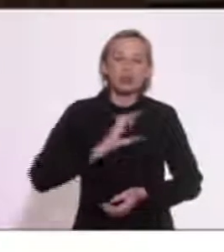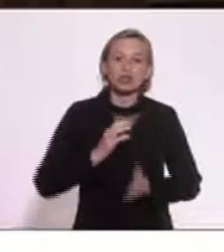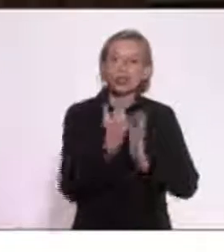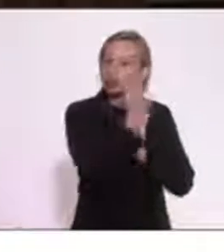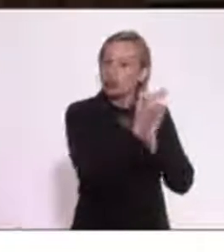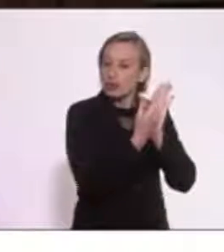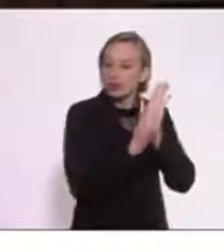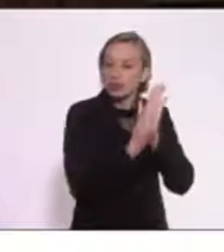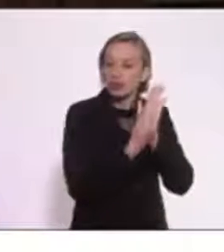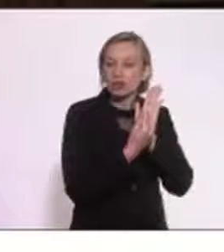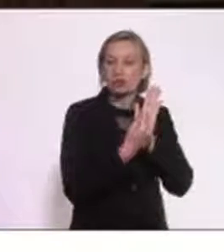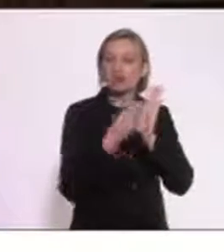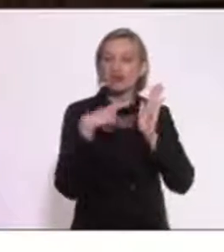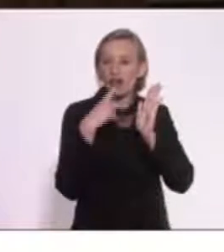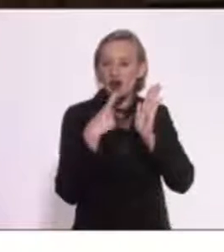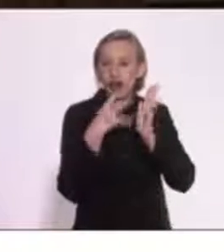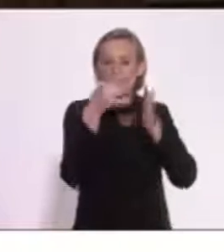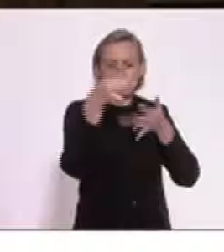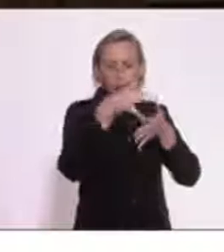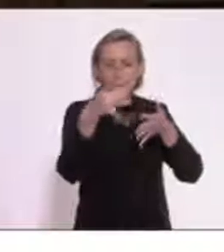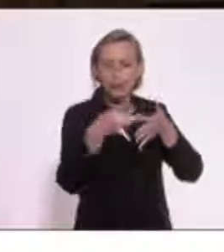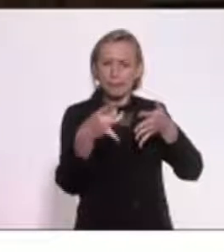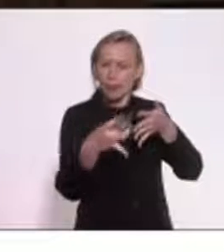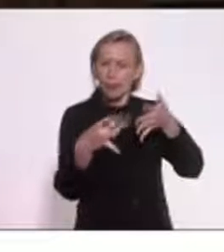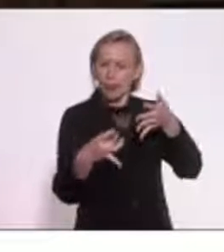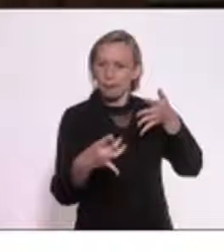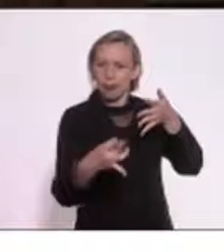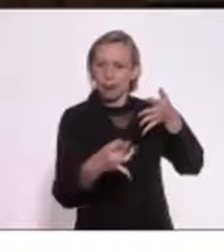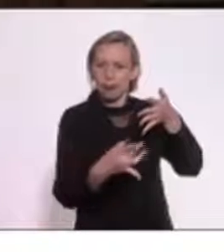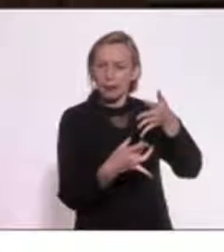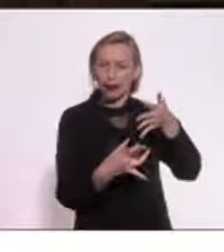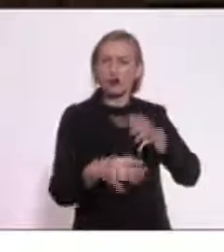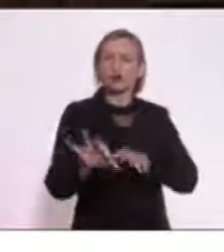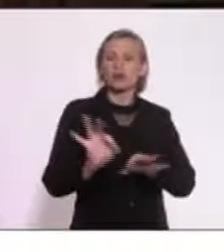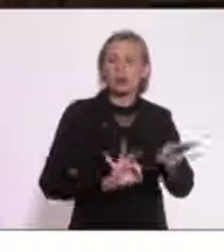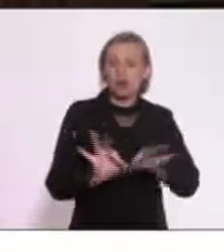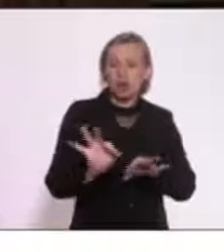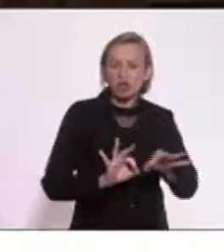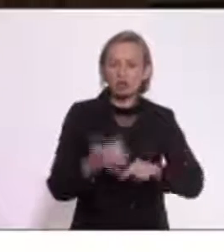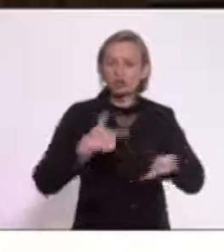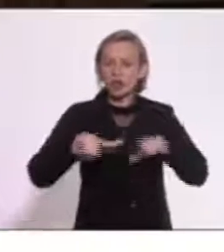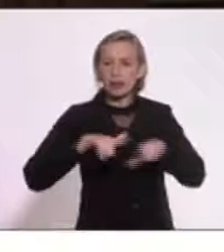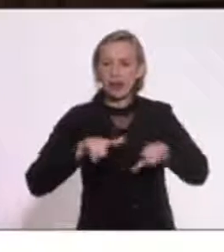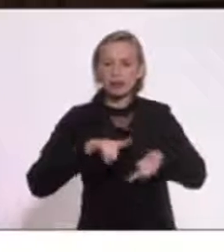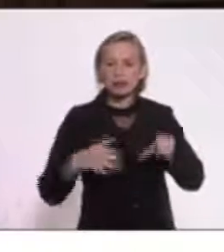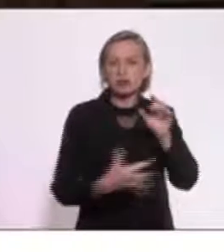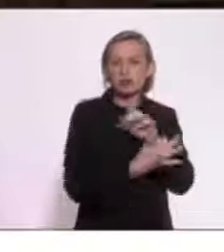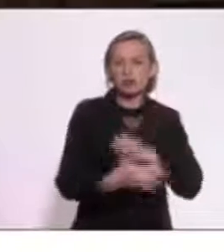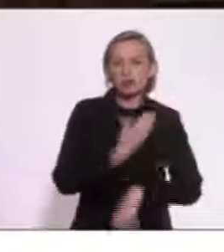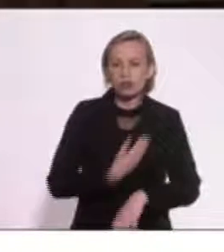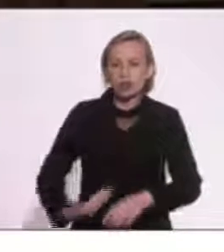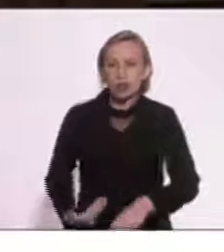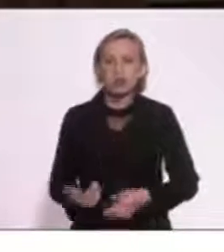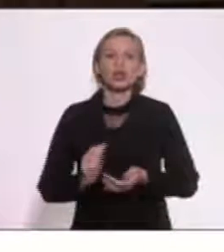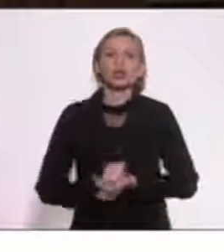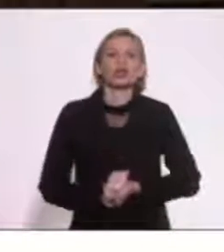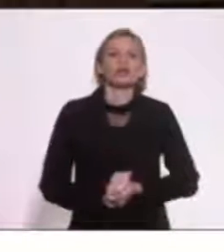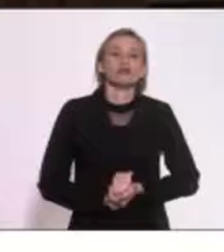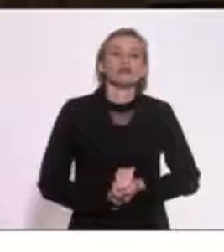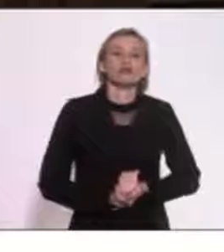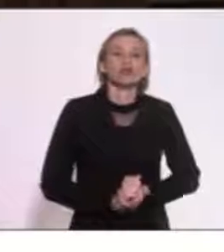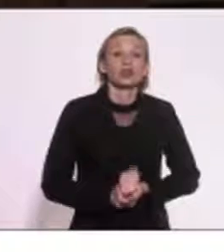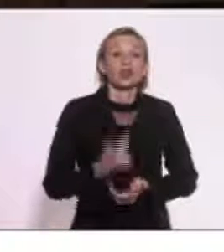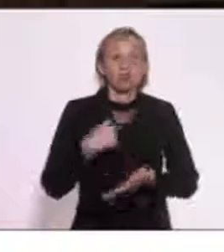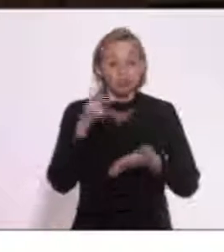vai tratar pontualmente da questão do programa de trabalho da segurança pública. Eu fiz aqui